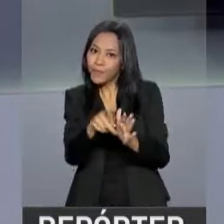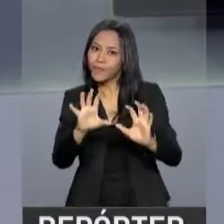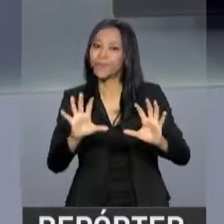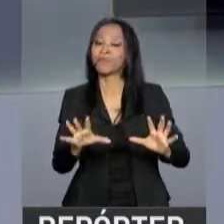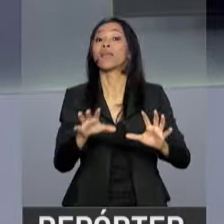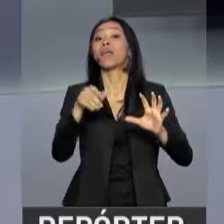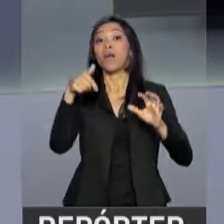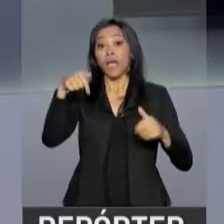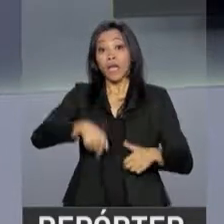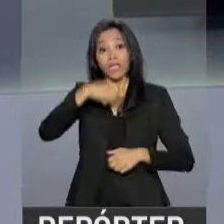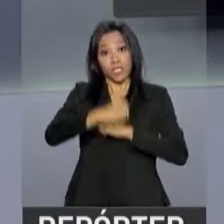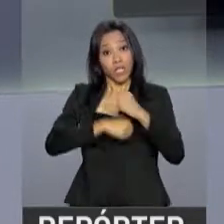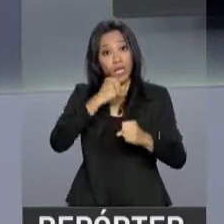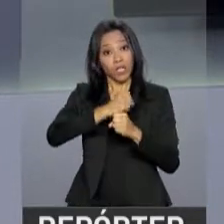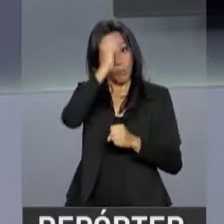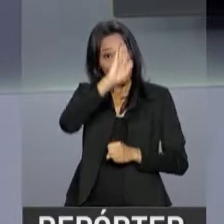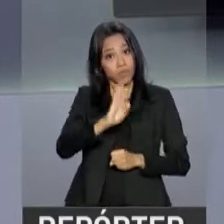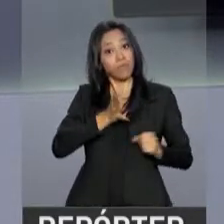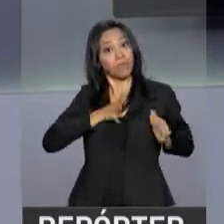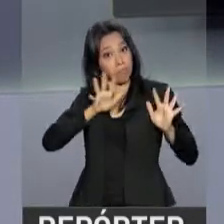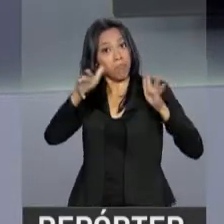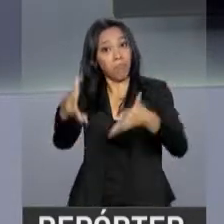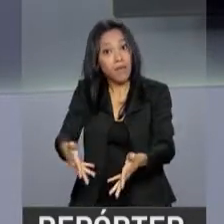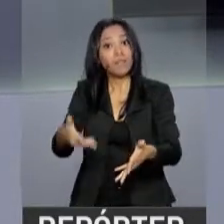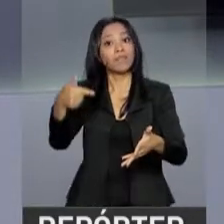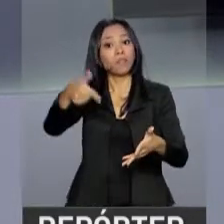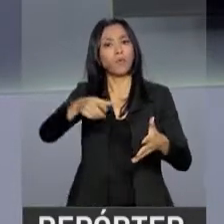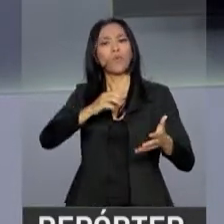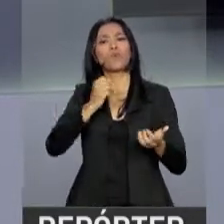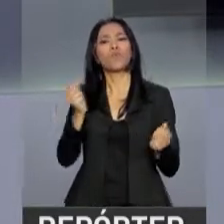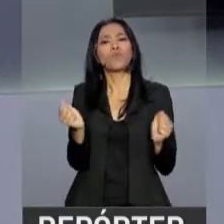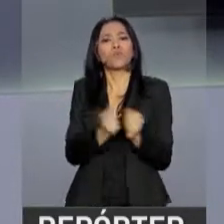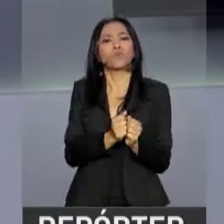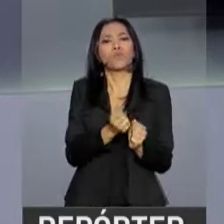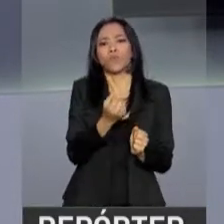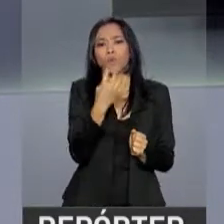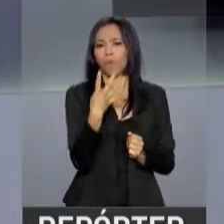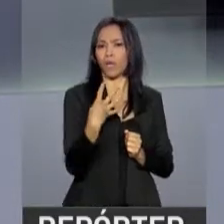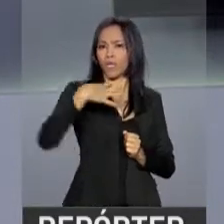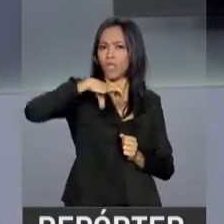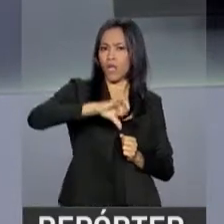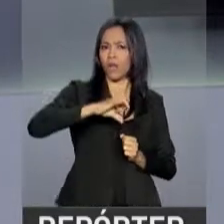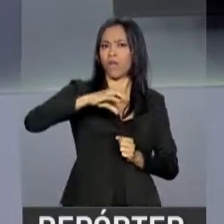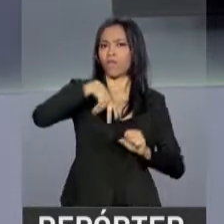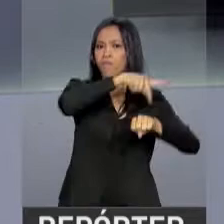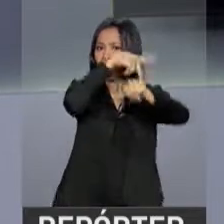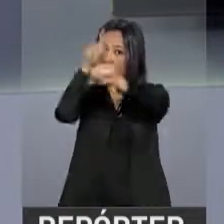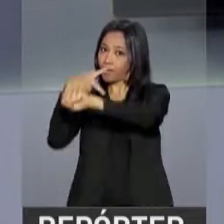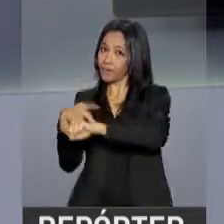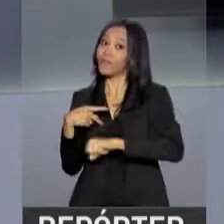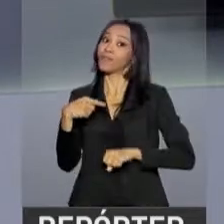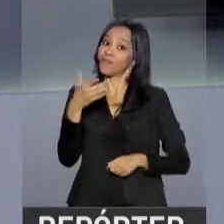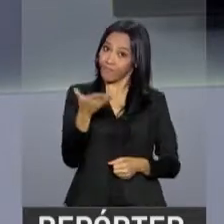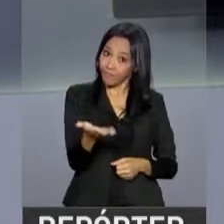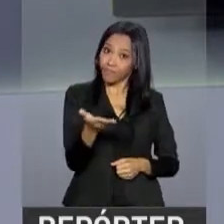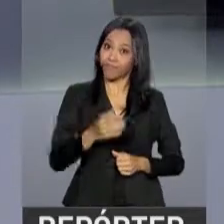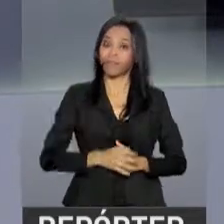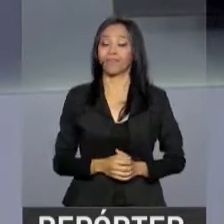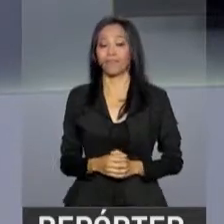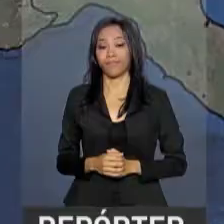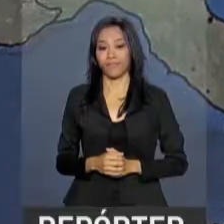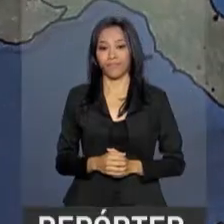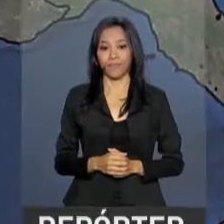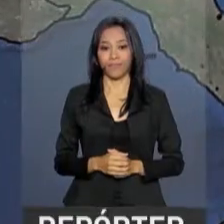exército brasileiro participou do exercício ao lado de outros 49 países e foi uma das sedes